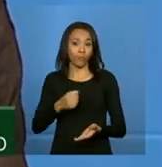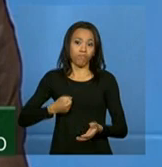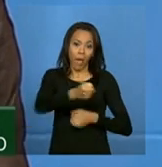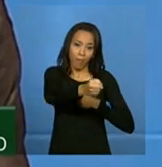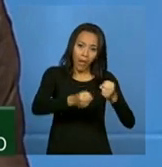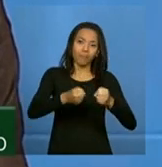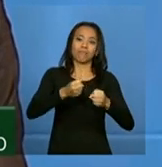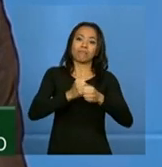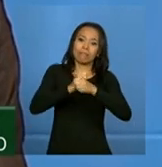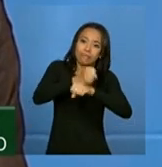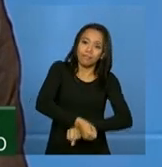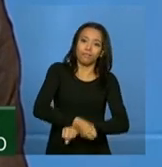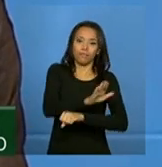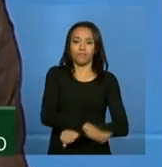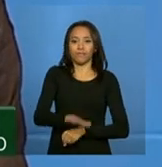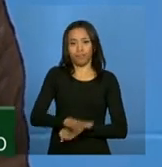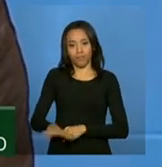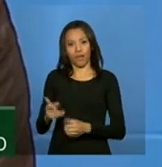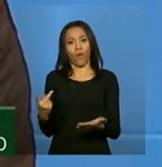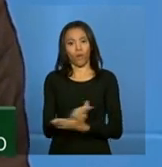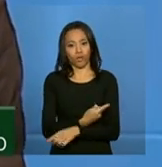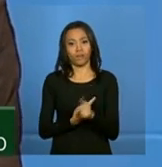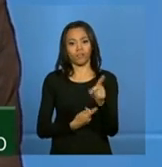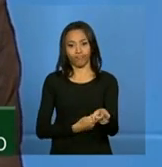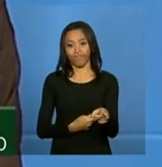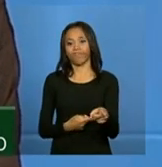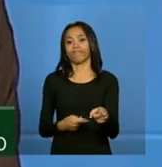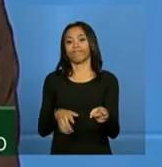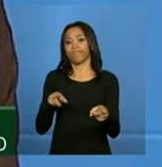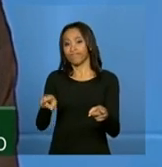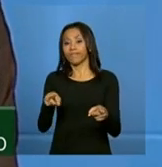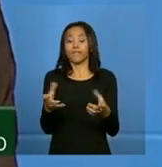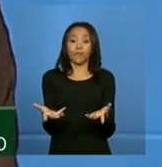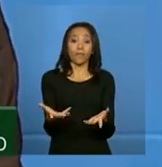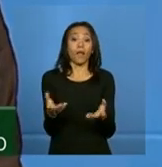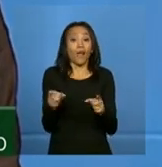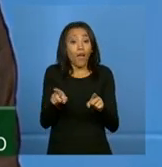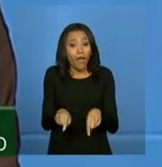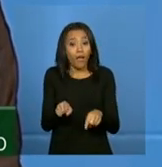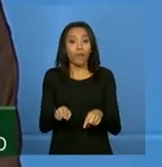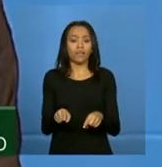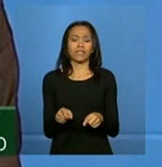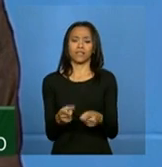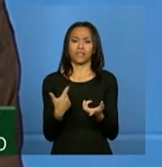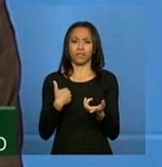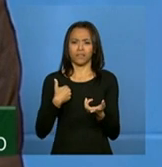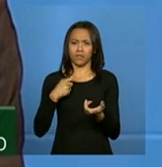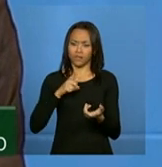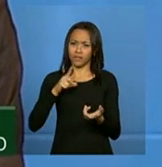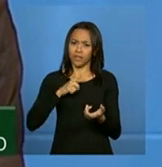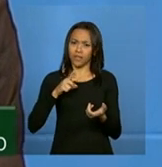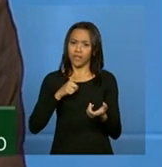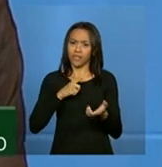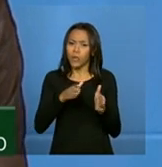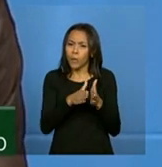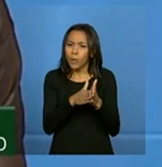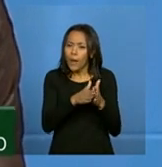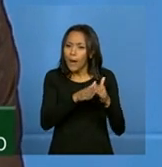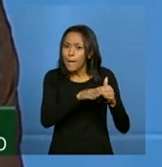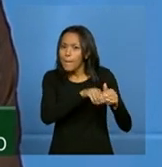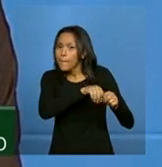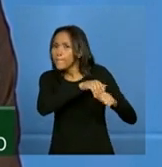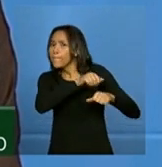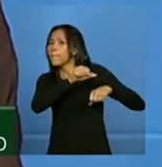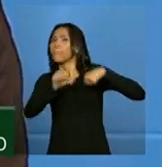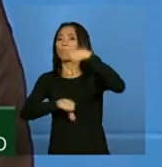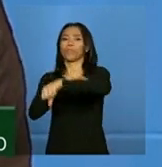Todo o trabalho infantil ocorre, se não todo, no ramo da economia informal. Então, portanto, que haja aí uma grande transição da economia informal para a